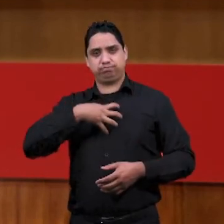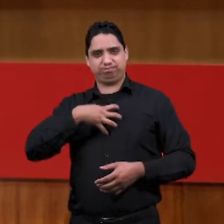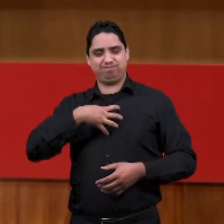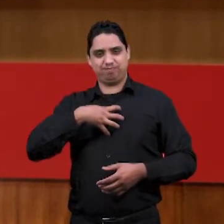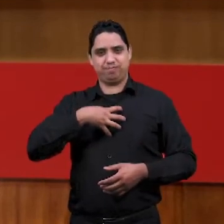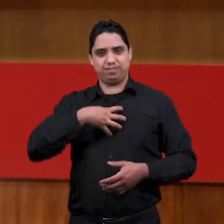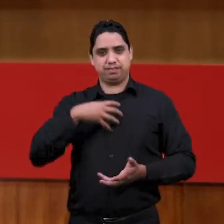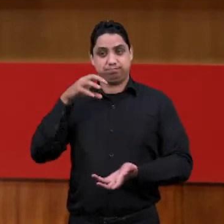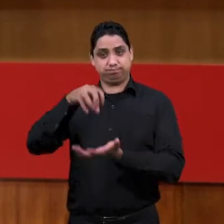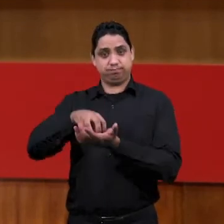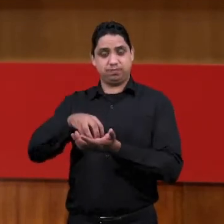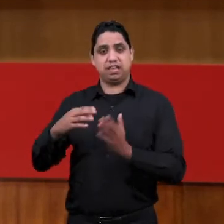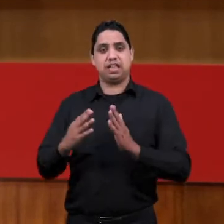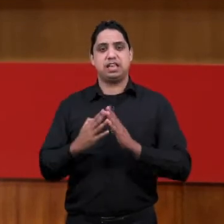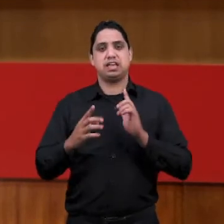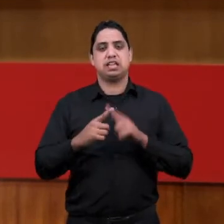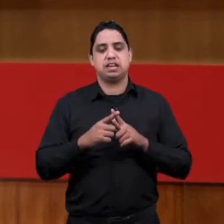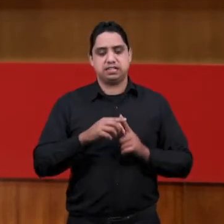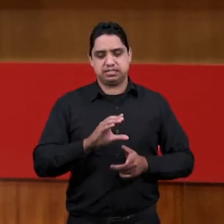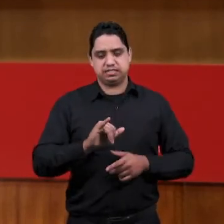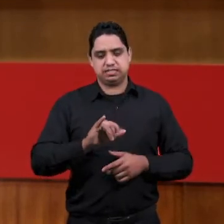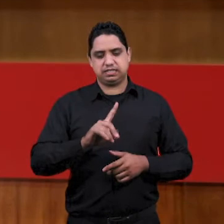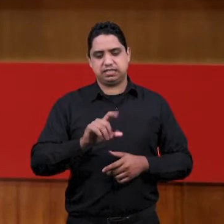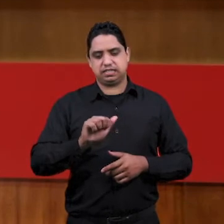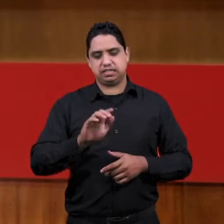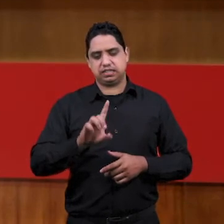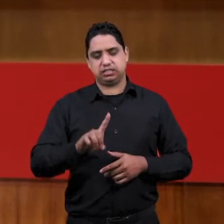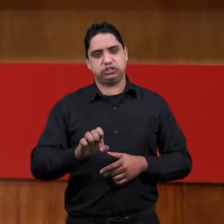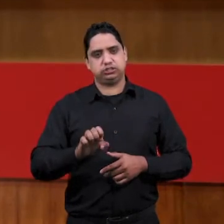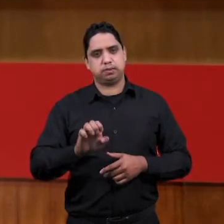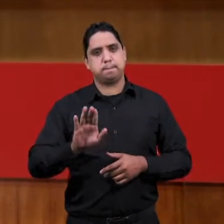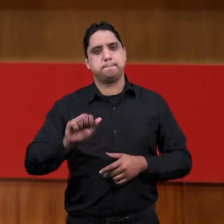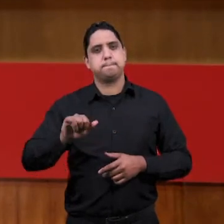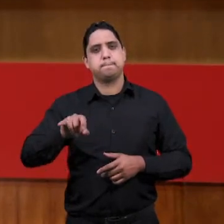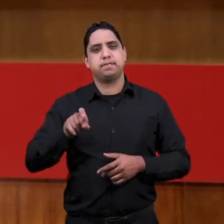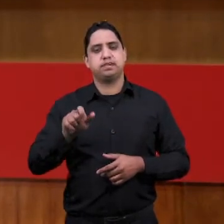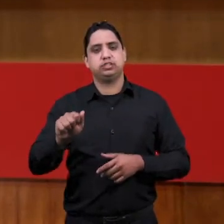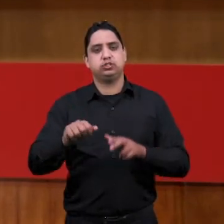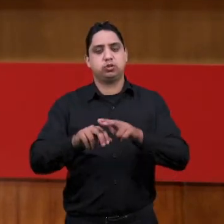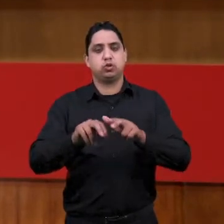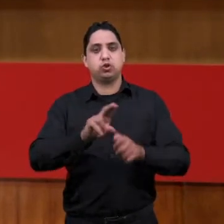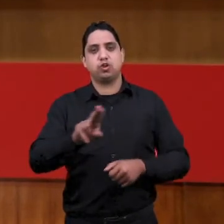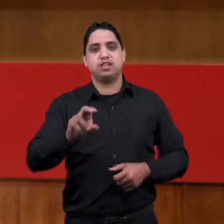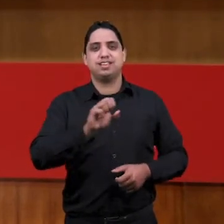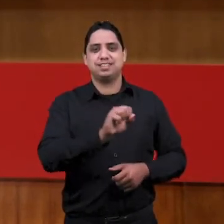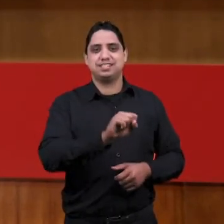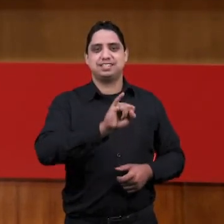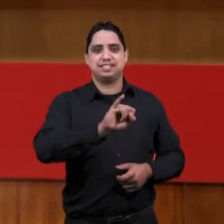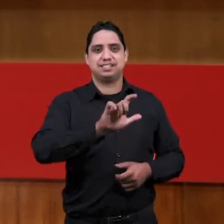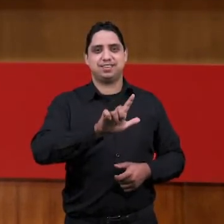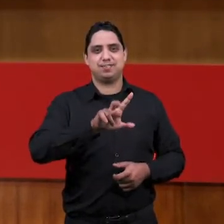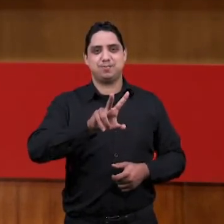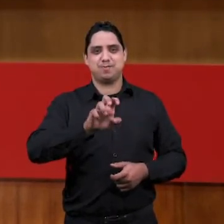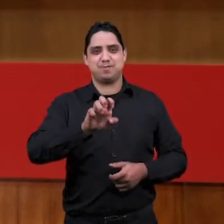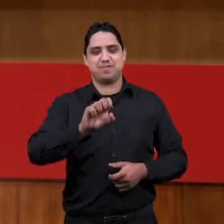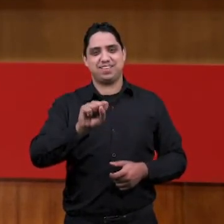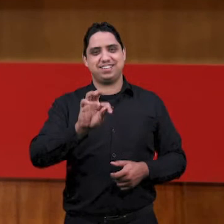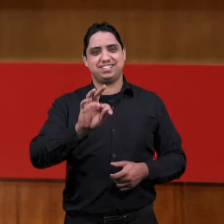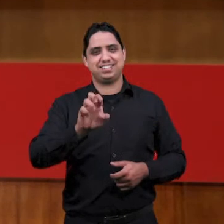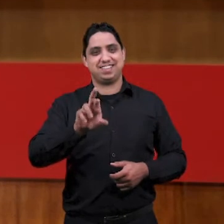de Cidade Baixa, em Salvador. E o nome dele é Sylvester Starlonde, o jovem